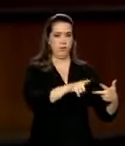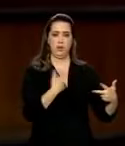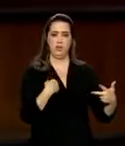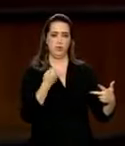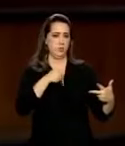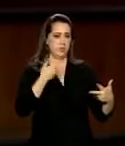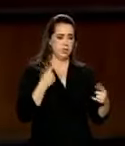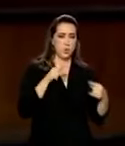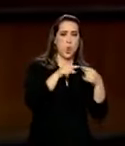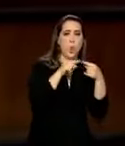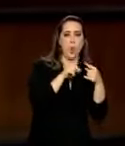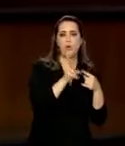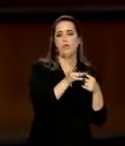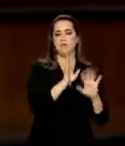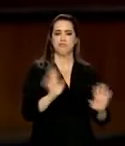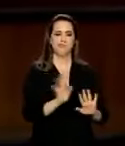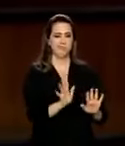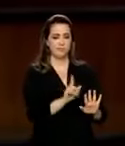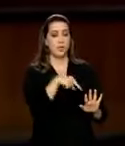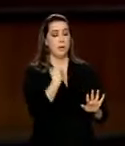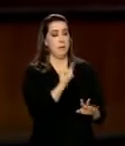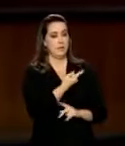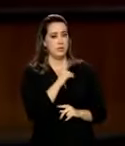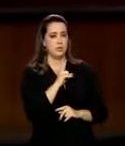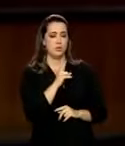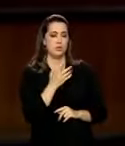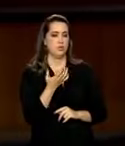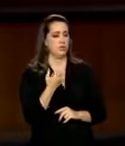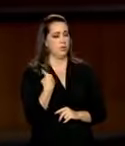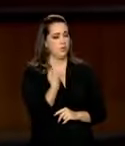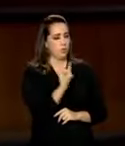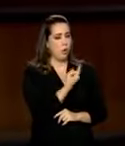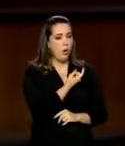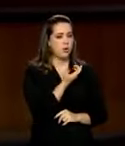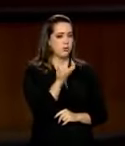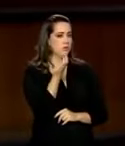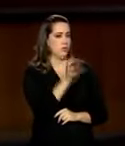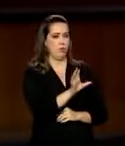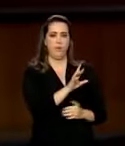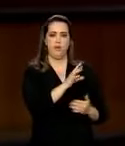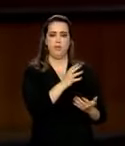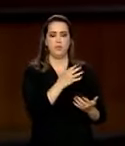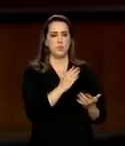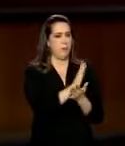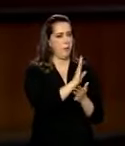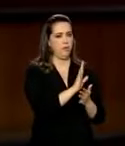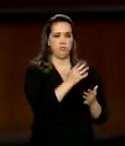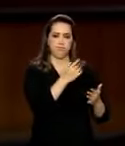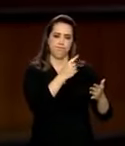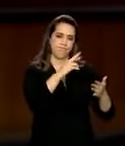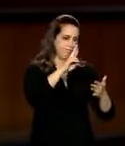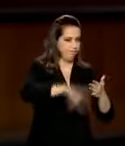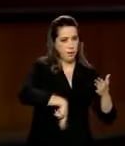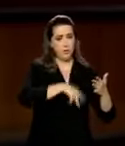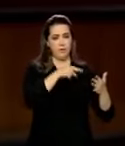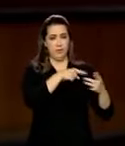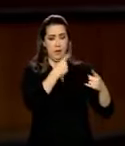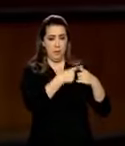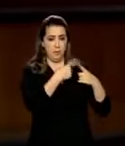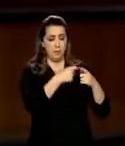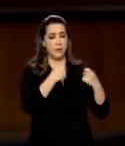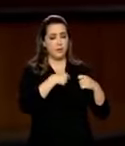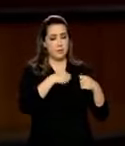tenho a obrigação de aceitar por lá de cá. Mas a tendência nossa é não sancionais aí em respeito ao trabalhador,